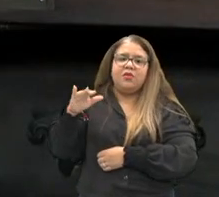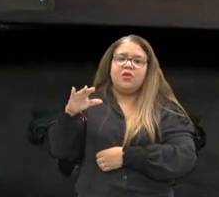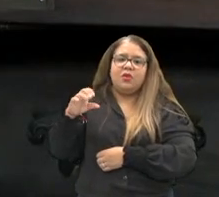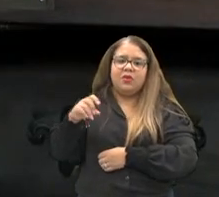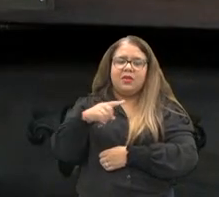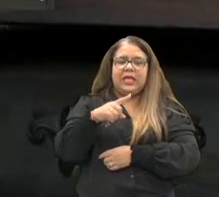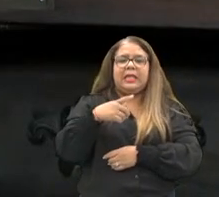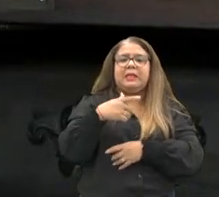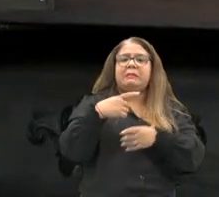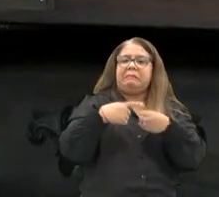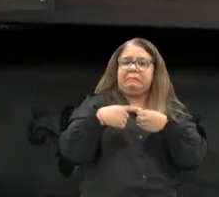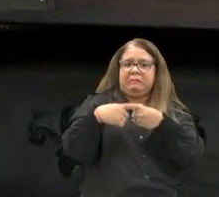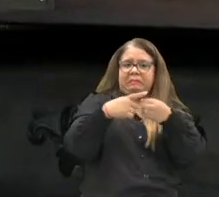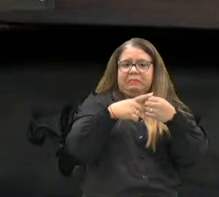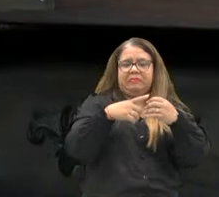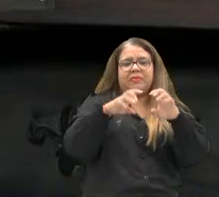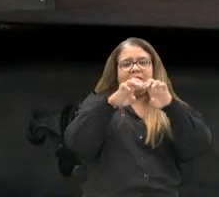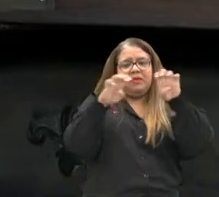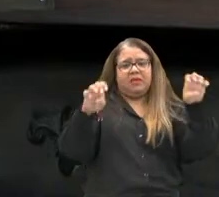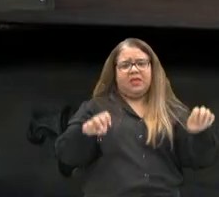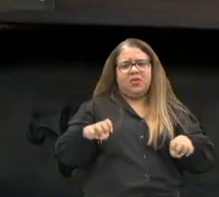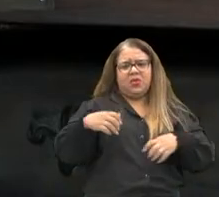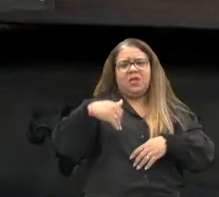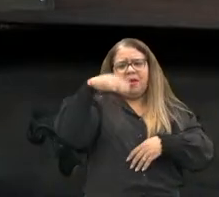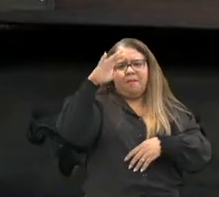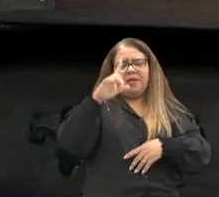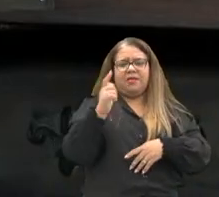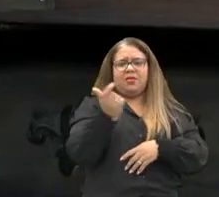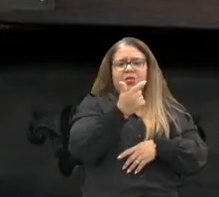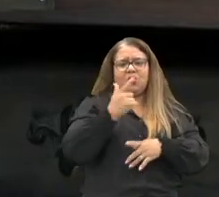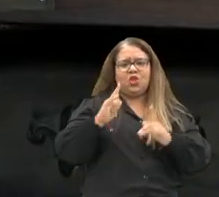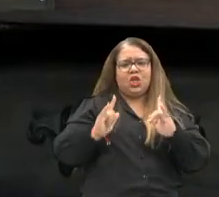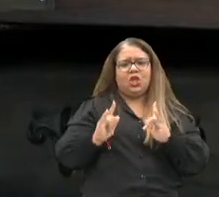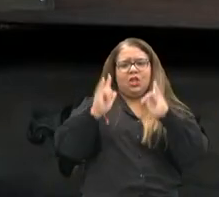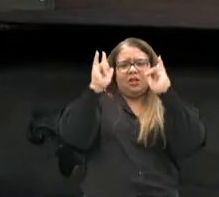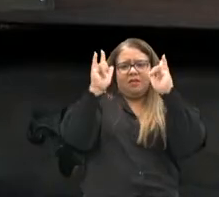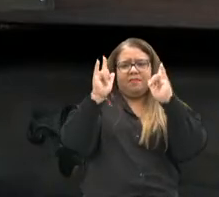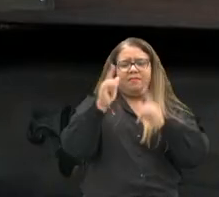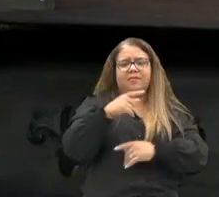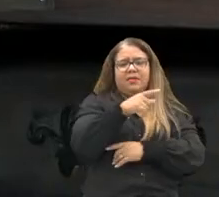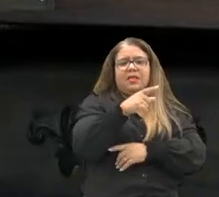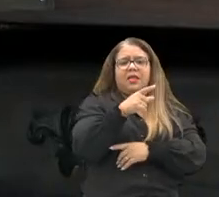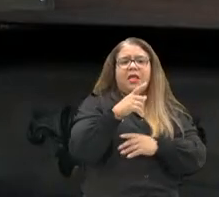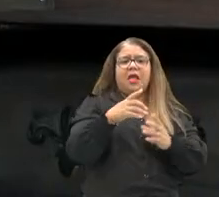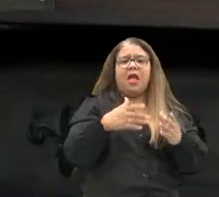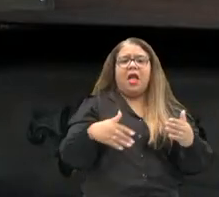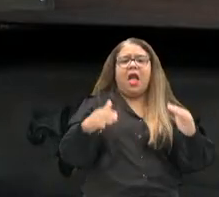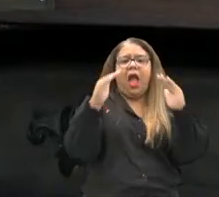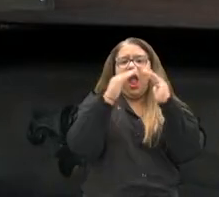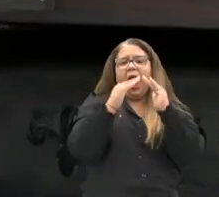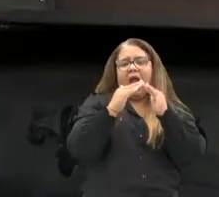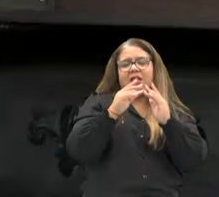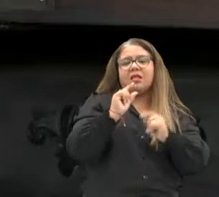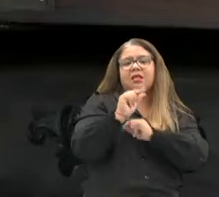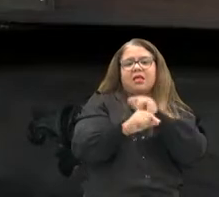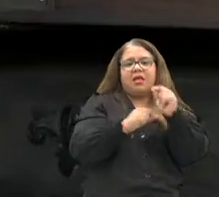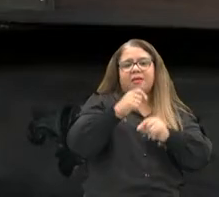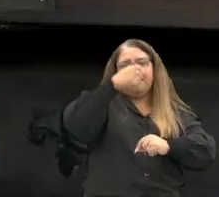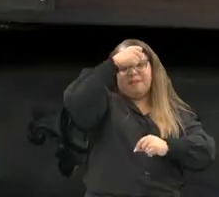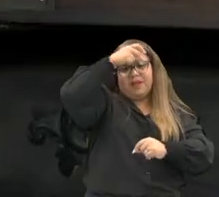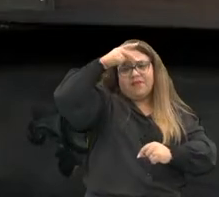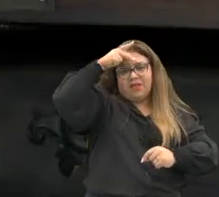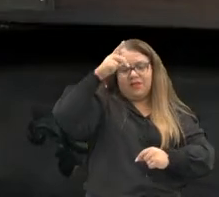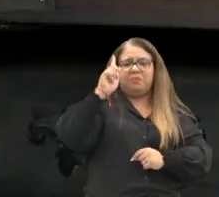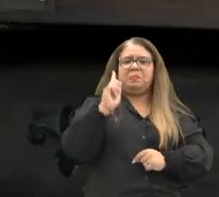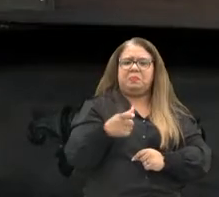Bela. E como não tinha hotel na época, ele foi ser hóspede do prefeito da cidade, que era